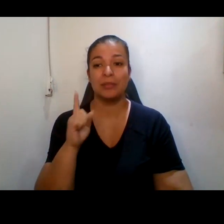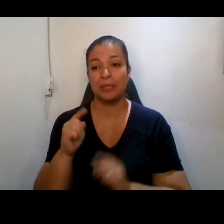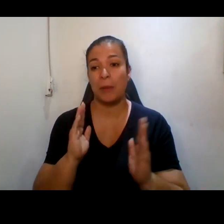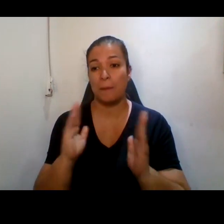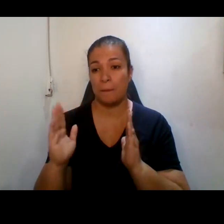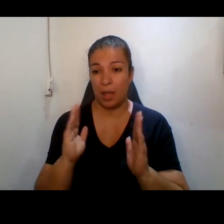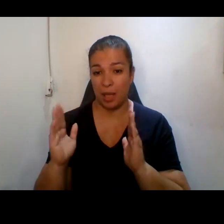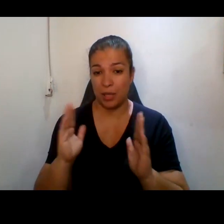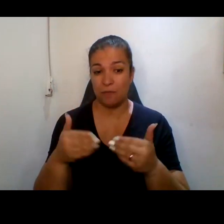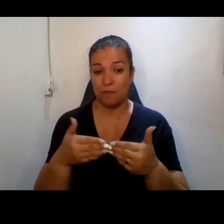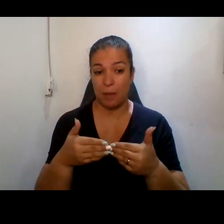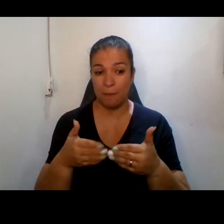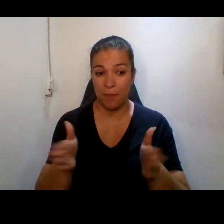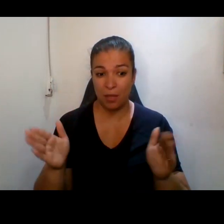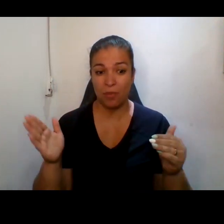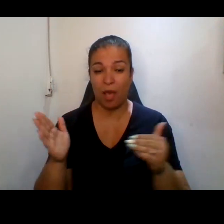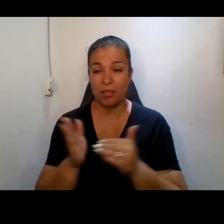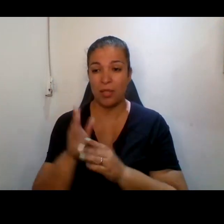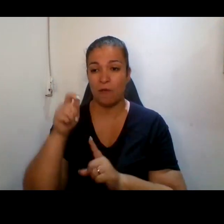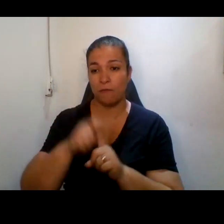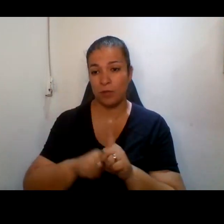ficariam abertos até o final do mês,